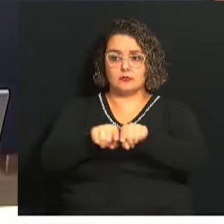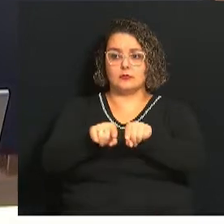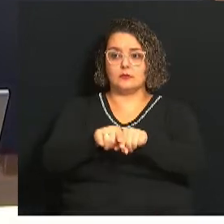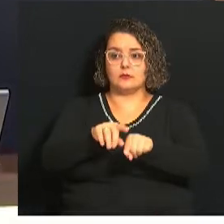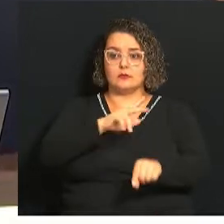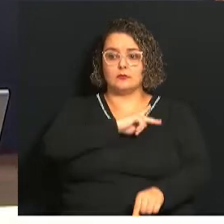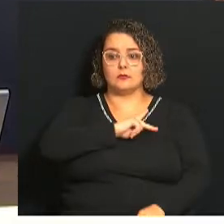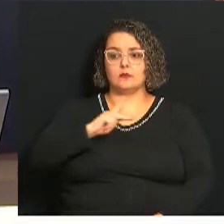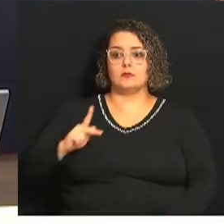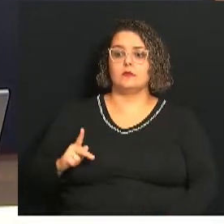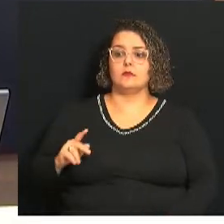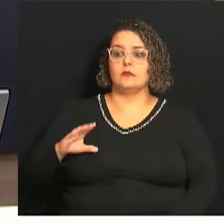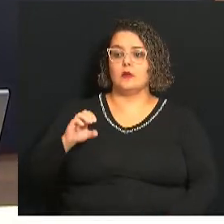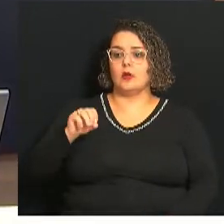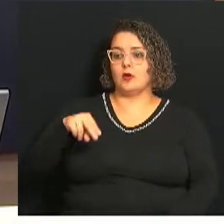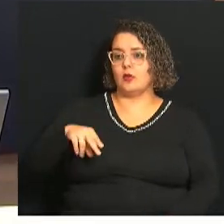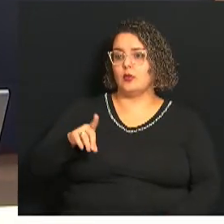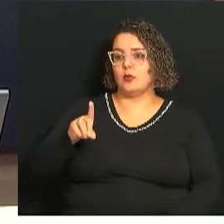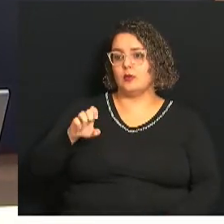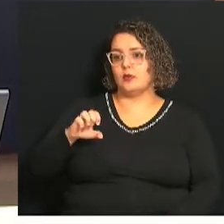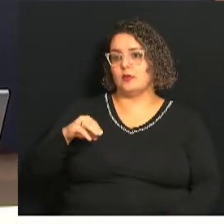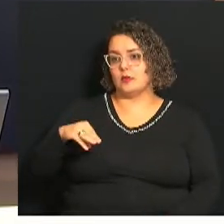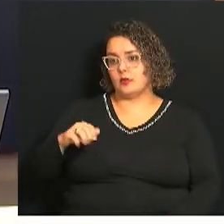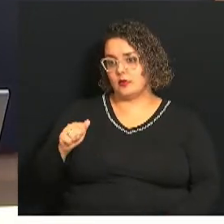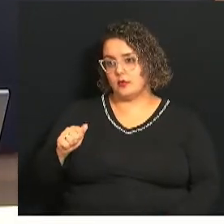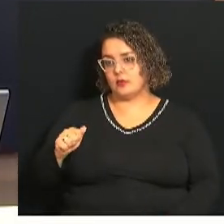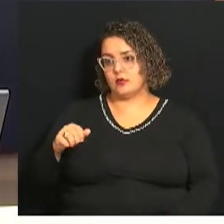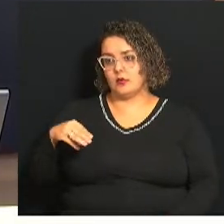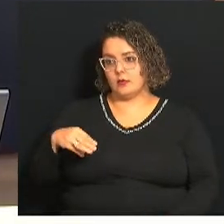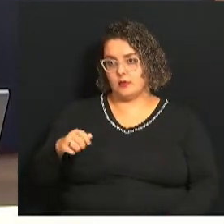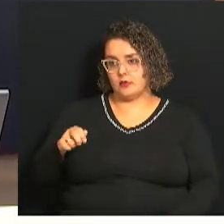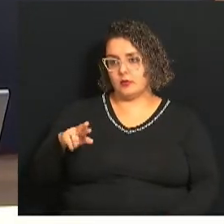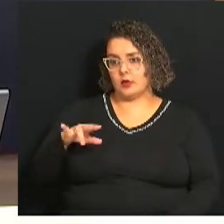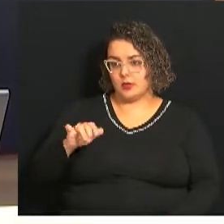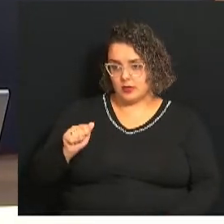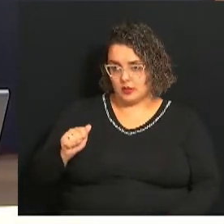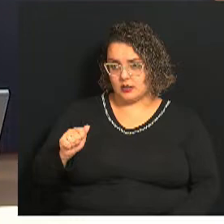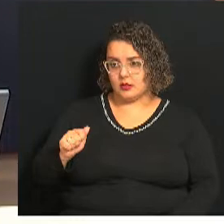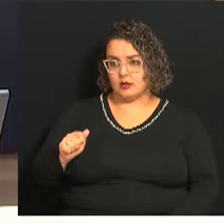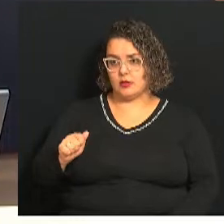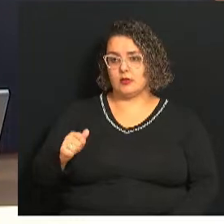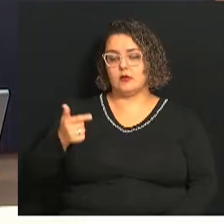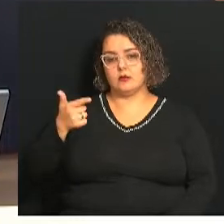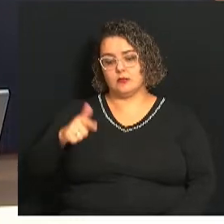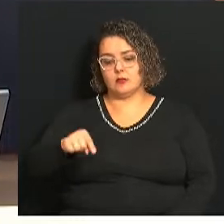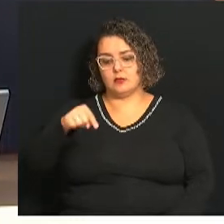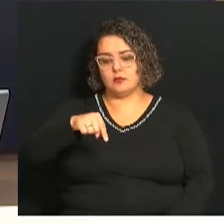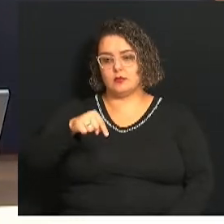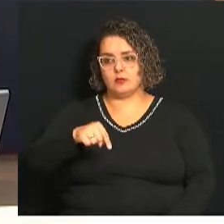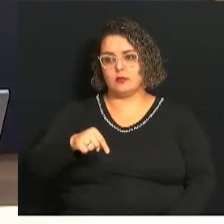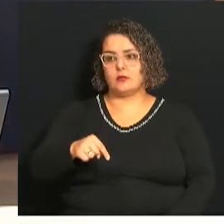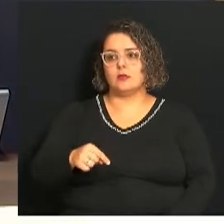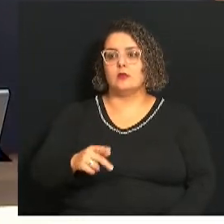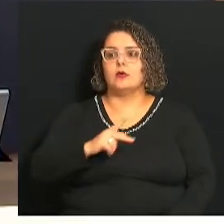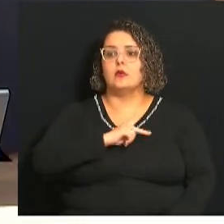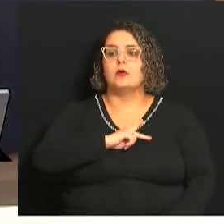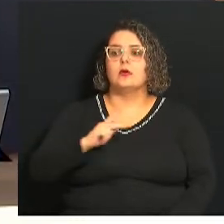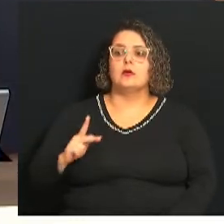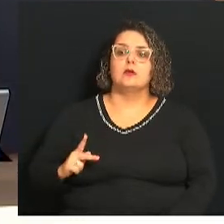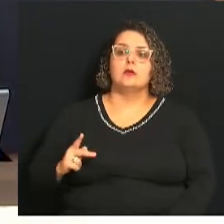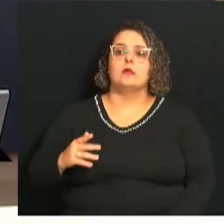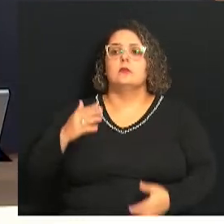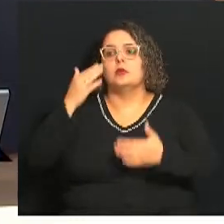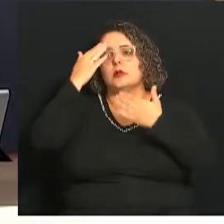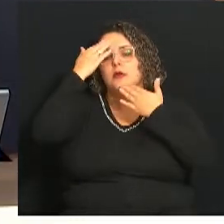do CONDEMA, né, a Maria Helena Novaes Rodrigues, que foi reeleita para essa função no último dia 27. Obrigado, Maria